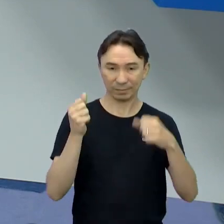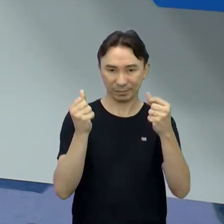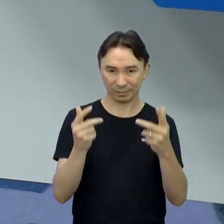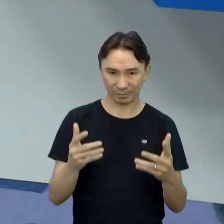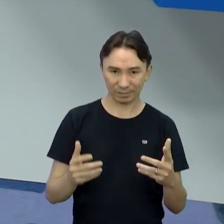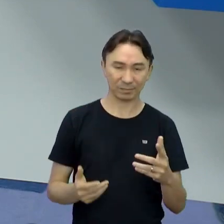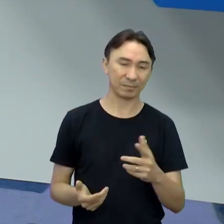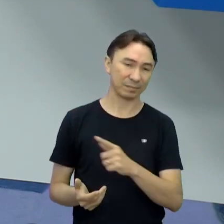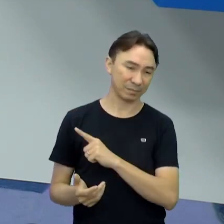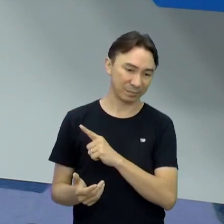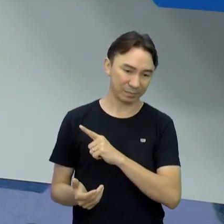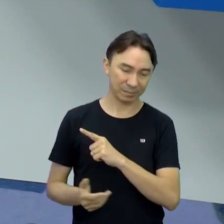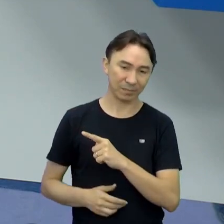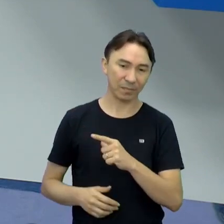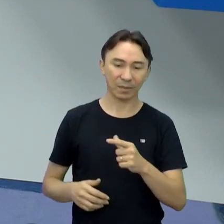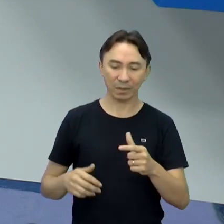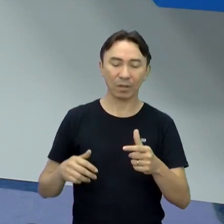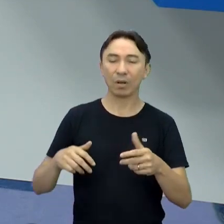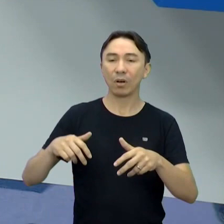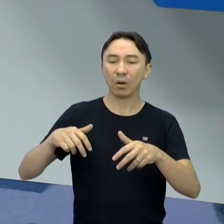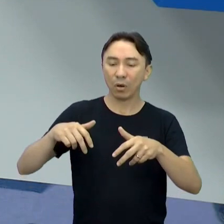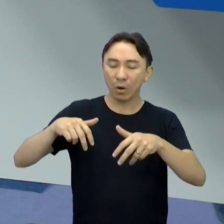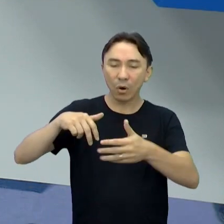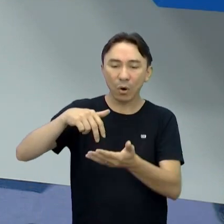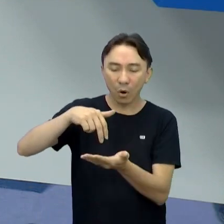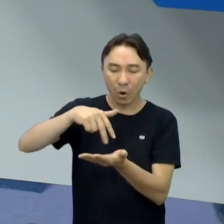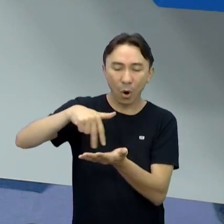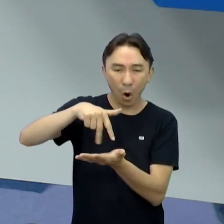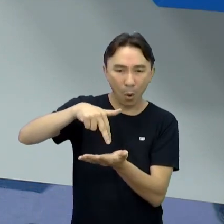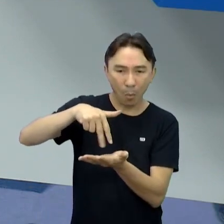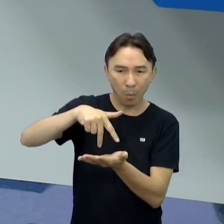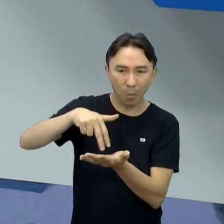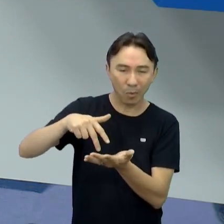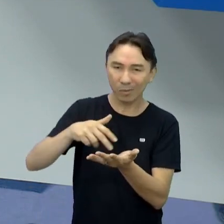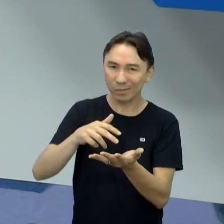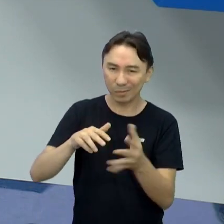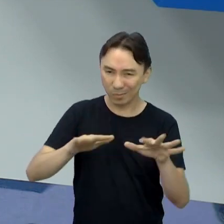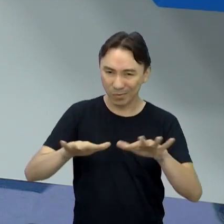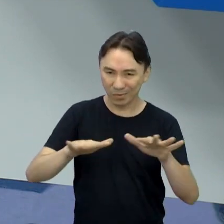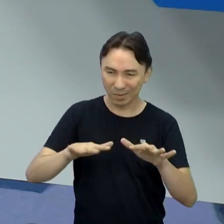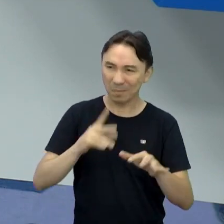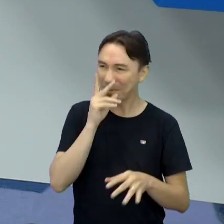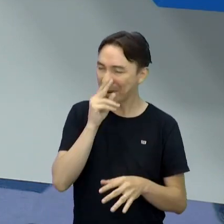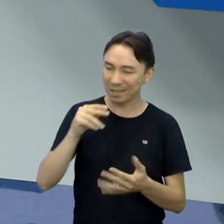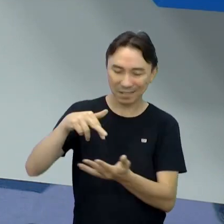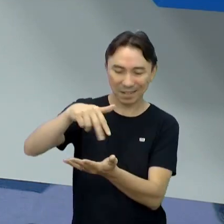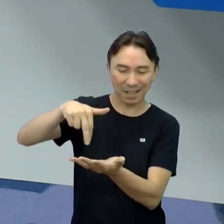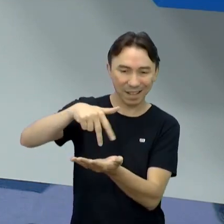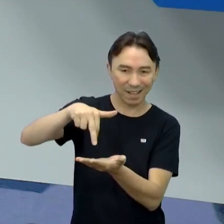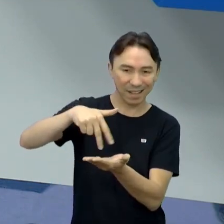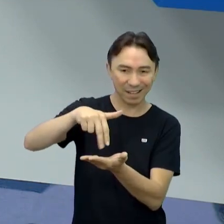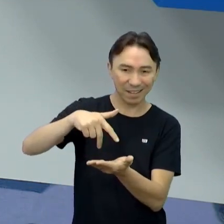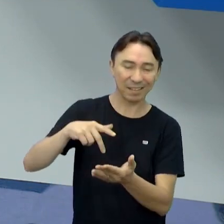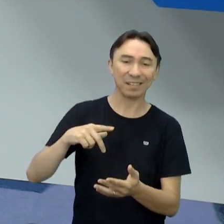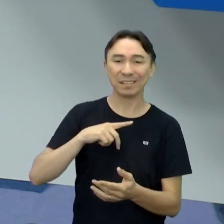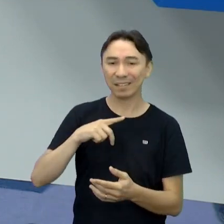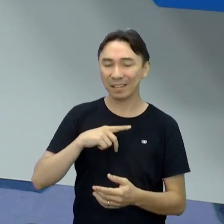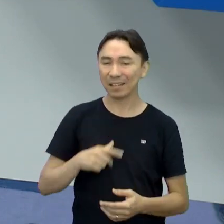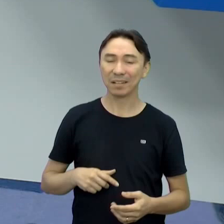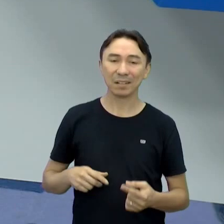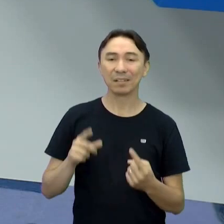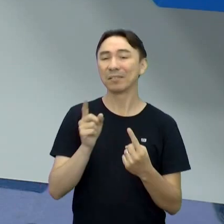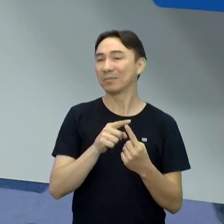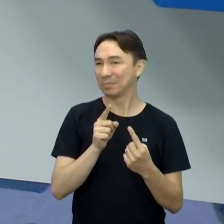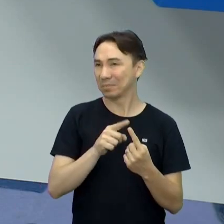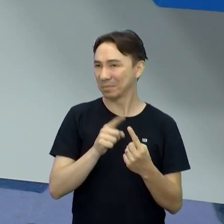eles estivessem dançando, ela tem um nome especial e também ficou bem consagrada durante a pandemia, que é o flash